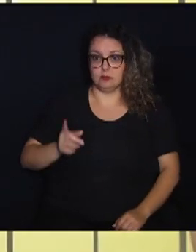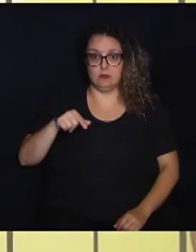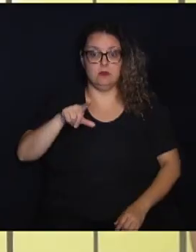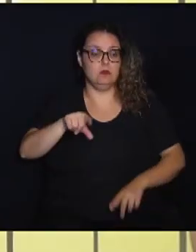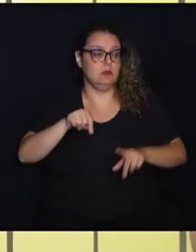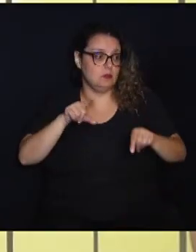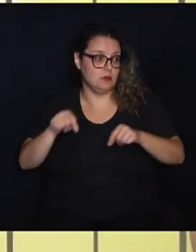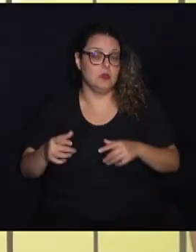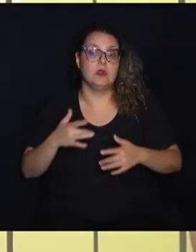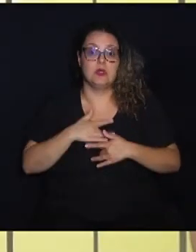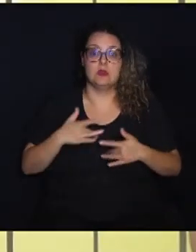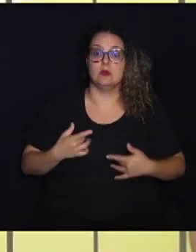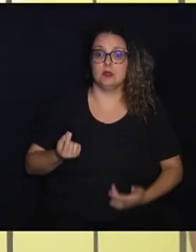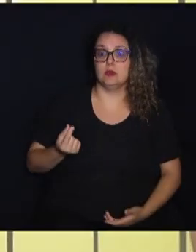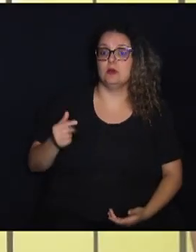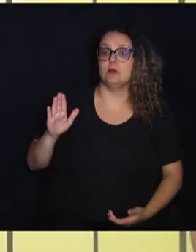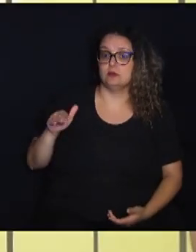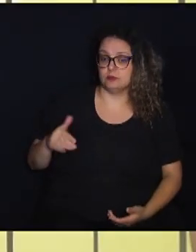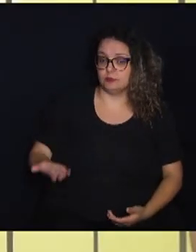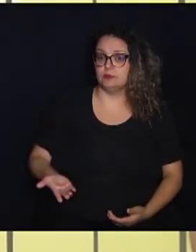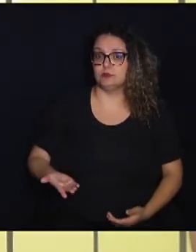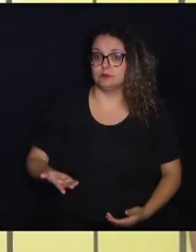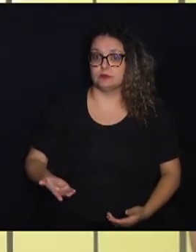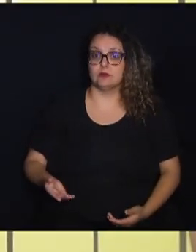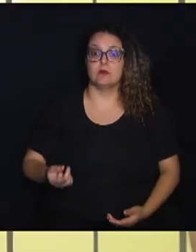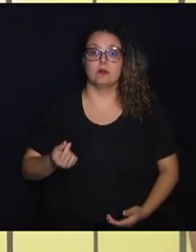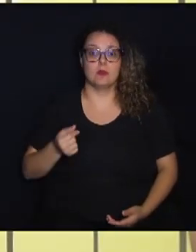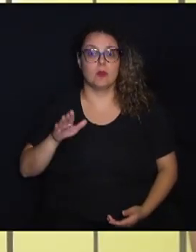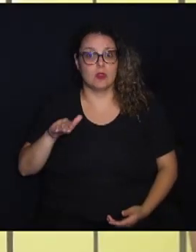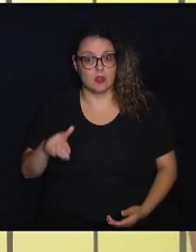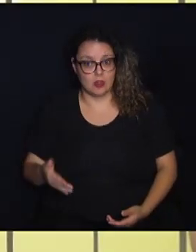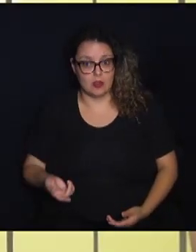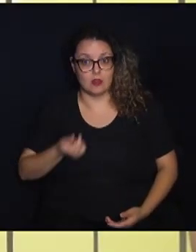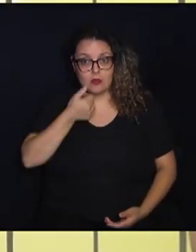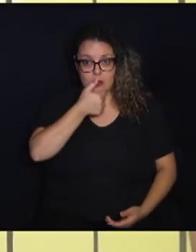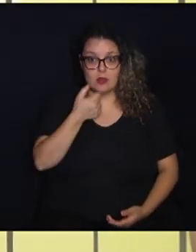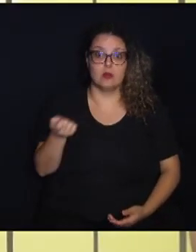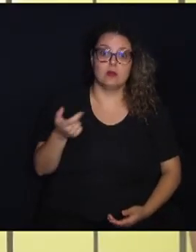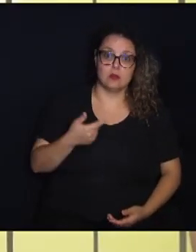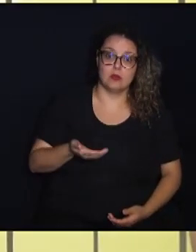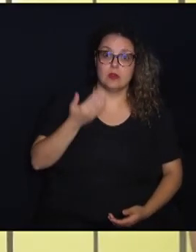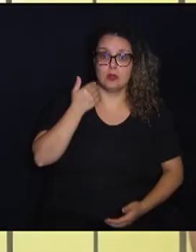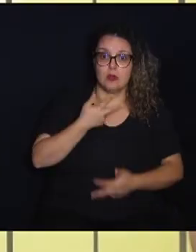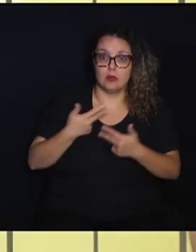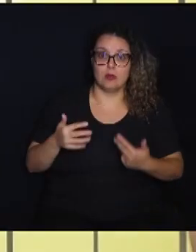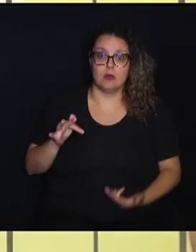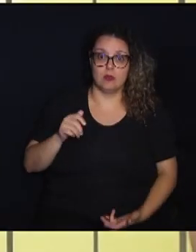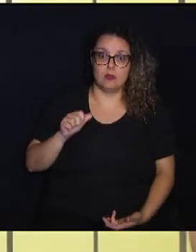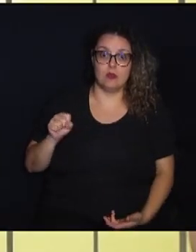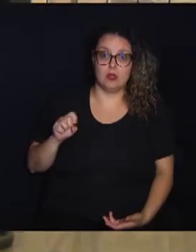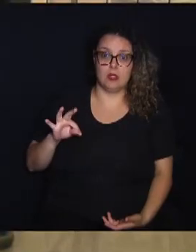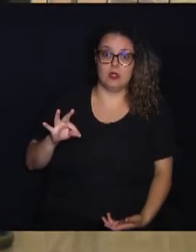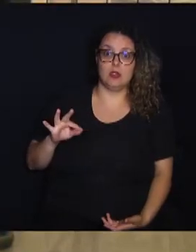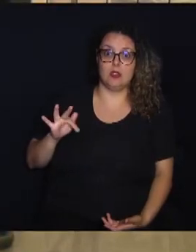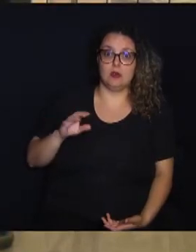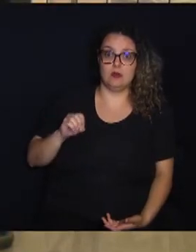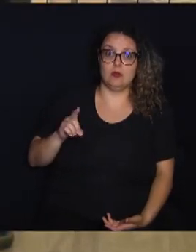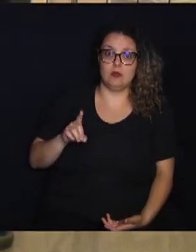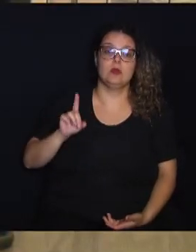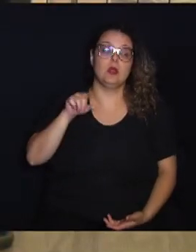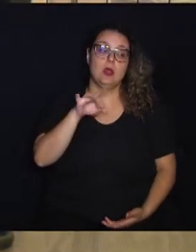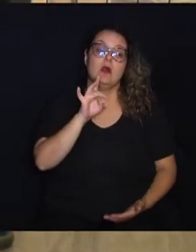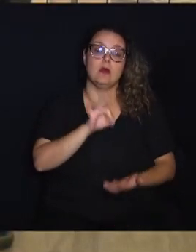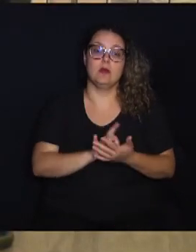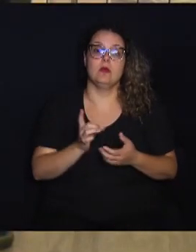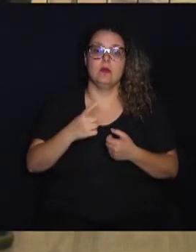escolhas. É muito mais barato fazer dieta, gente, do que você viver de fast food. É verdade. Daqui a pouco a gente volta então com a Ana